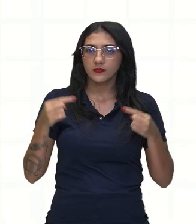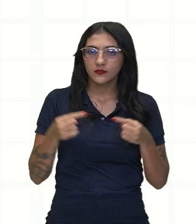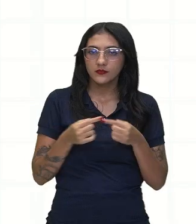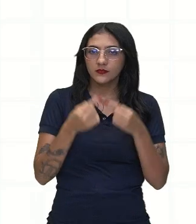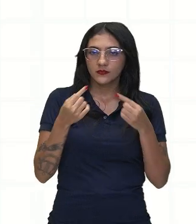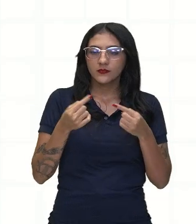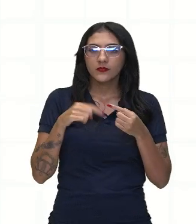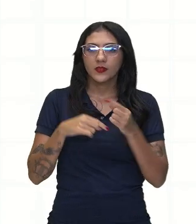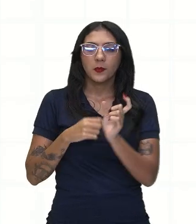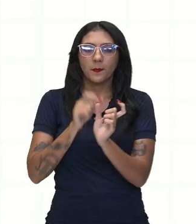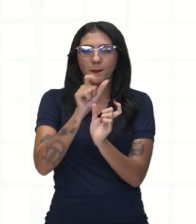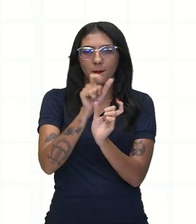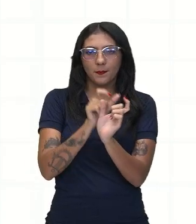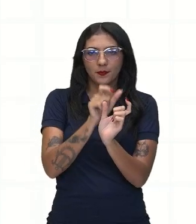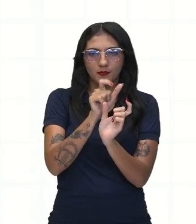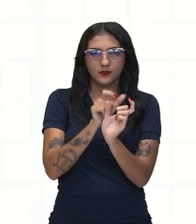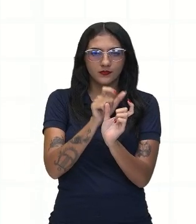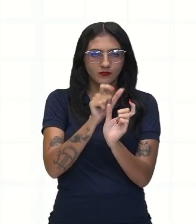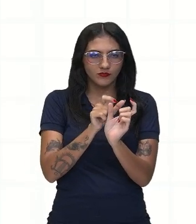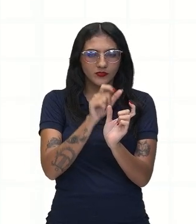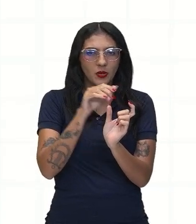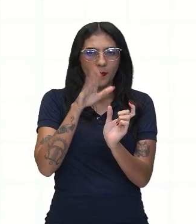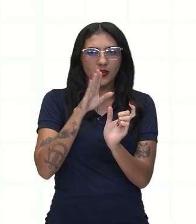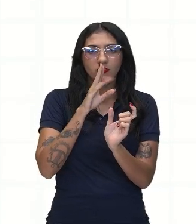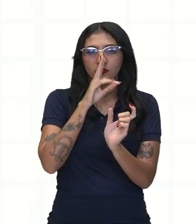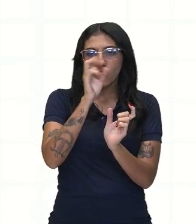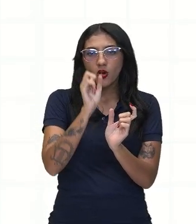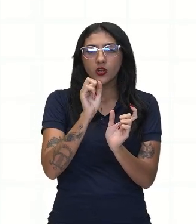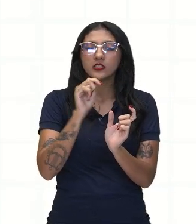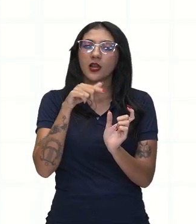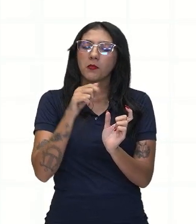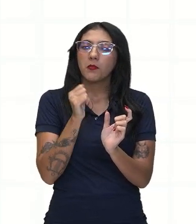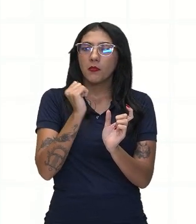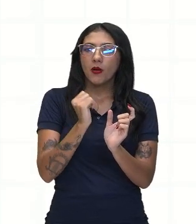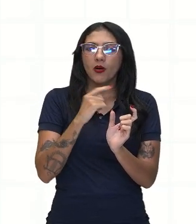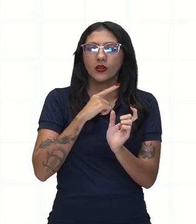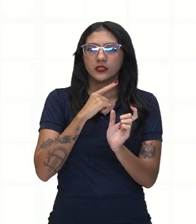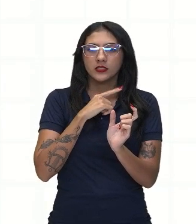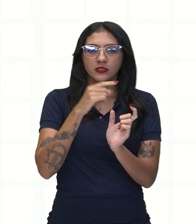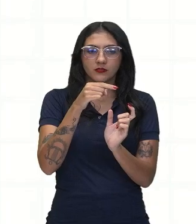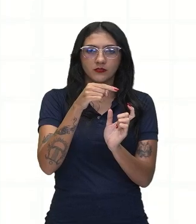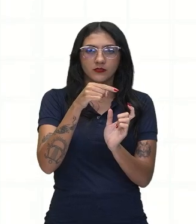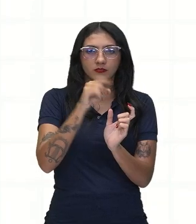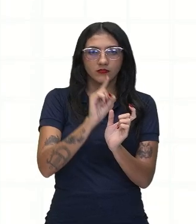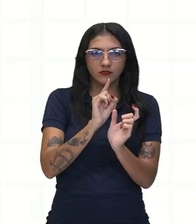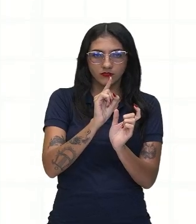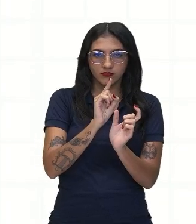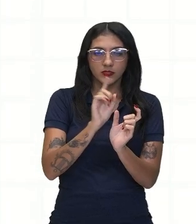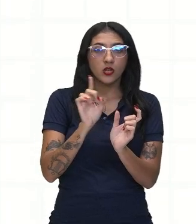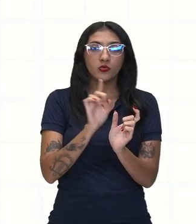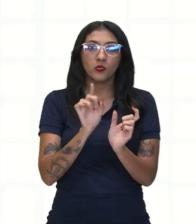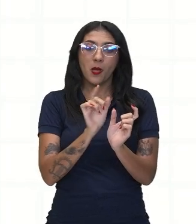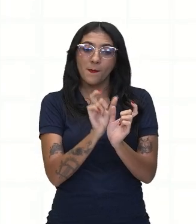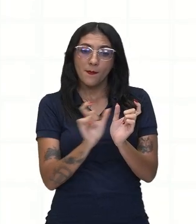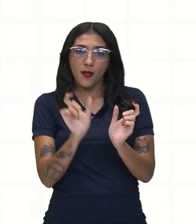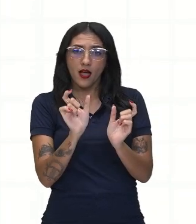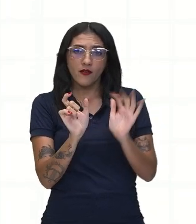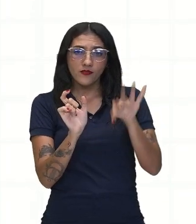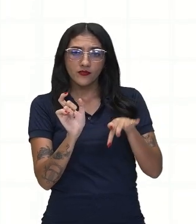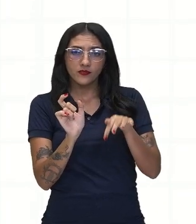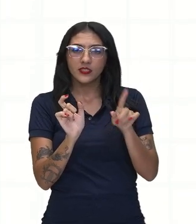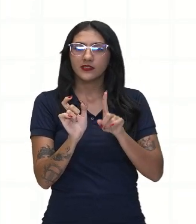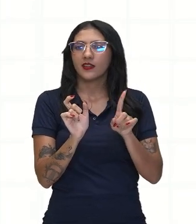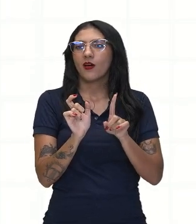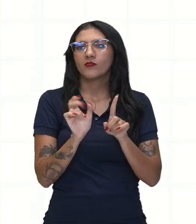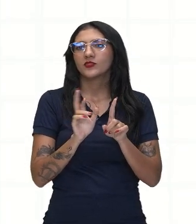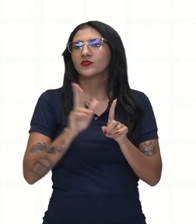sílaba tônica, a penúltima sílaba, vai ser acentuada. Não é a sílaba que termina a palavra, tá bom? Como na